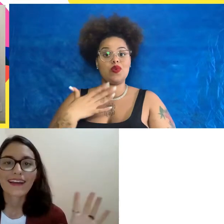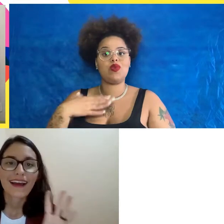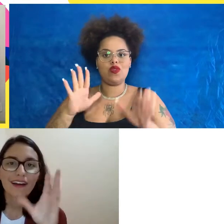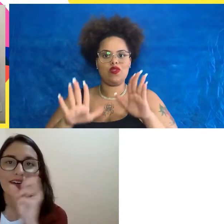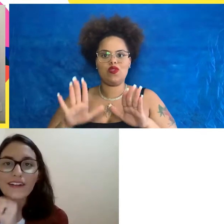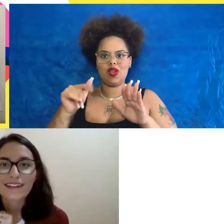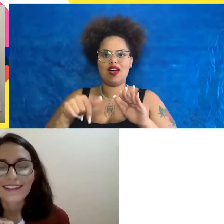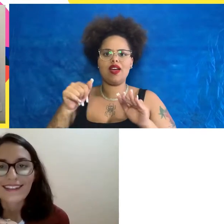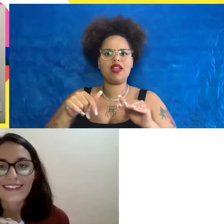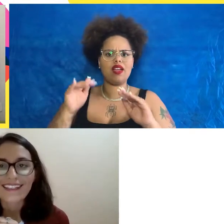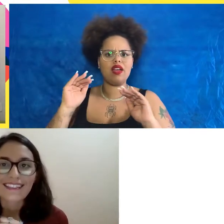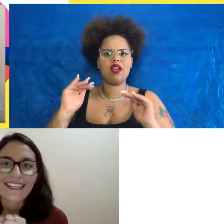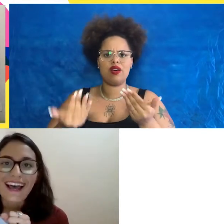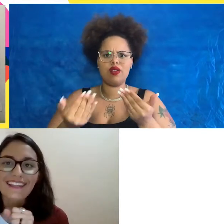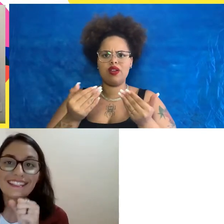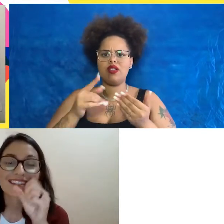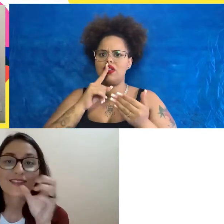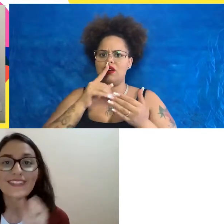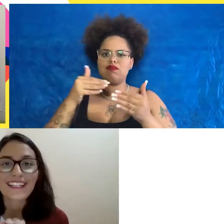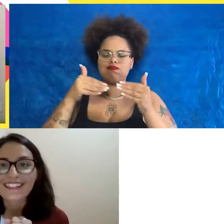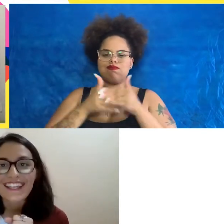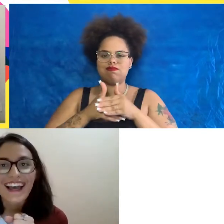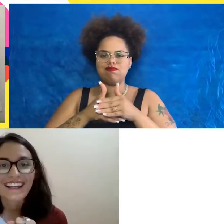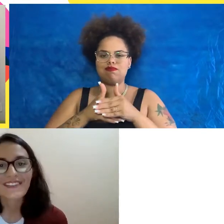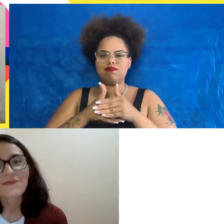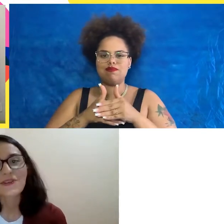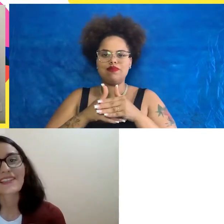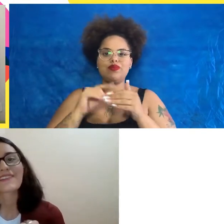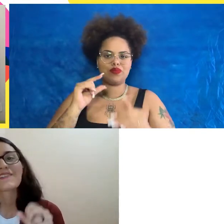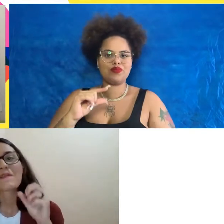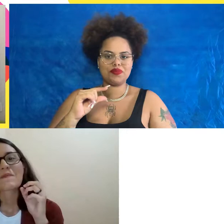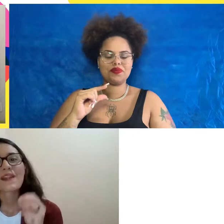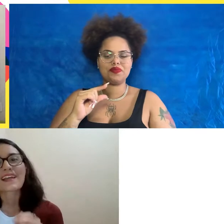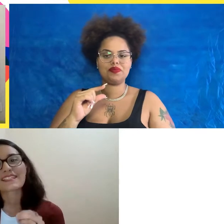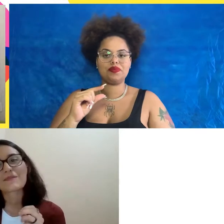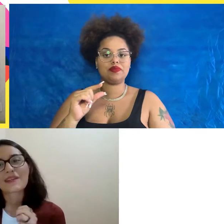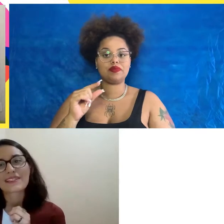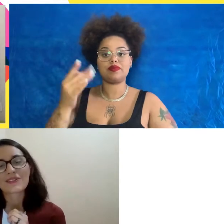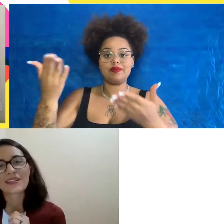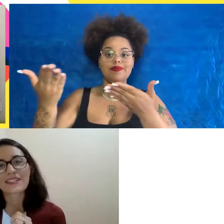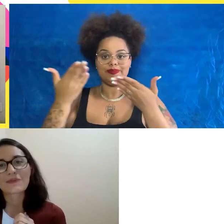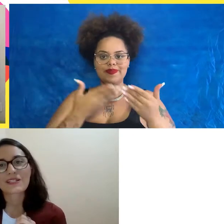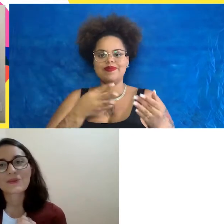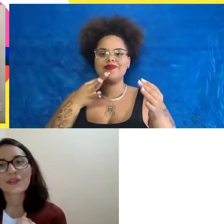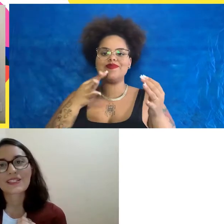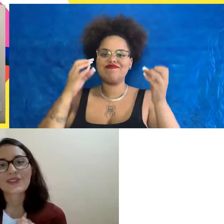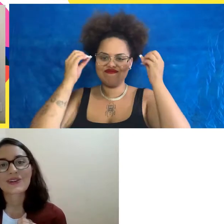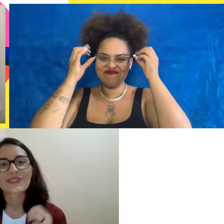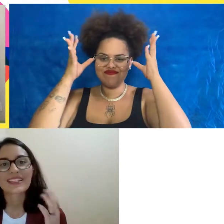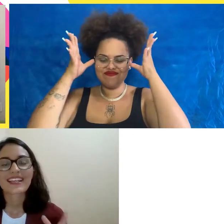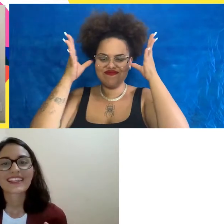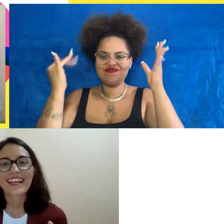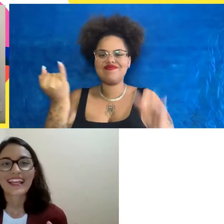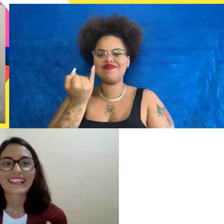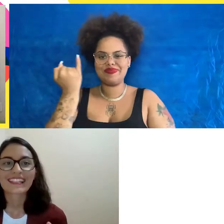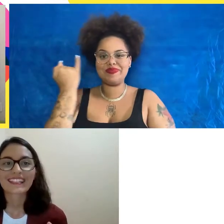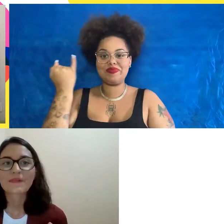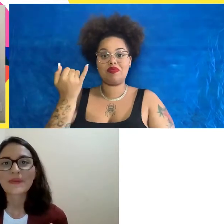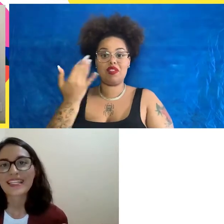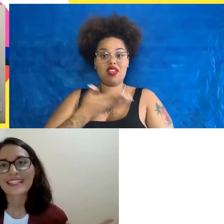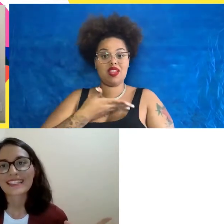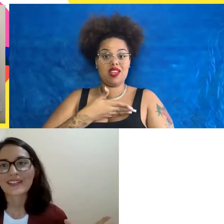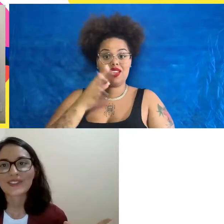aqui agora, vou silenciar aqui um pouquinho para receber esses conhecimentos preciosos da